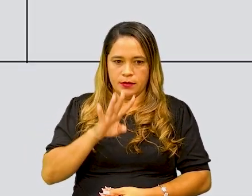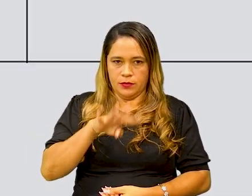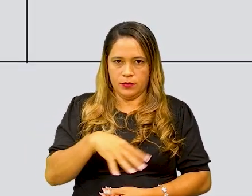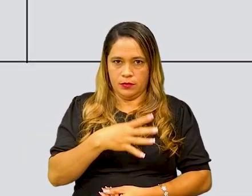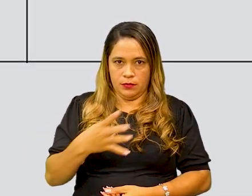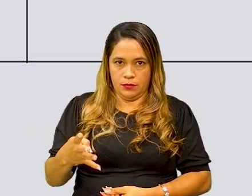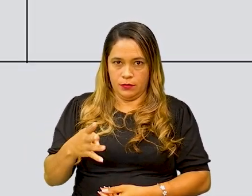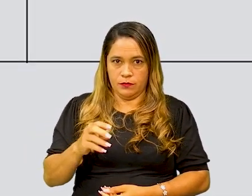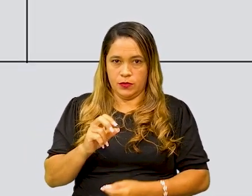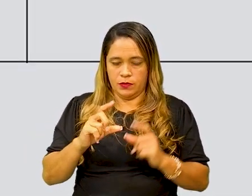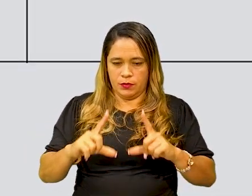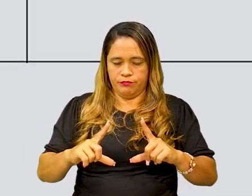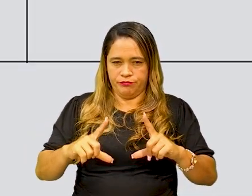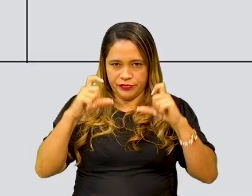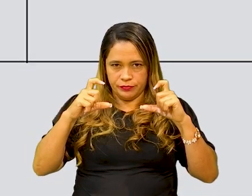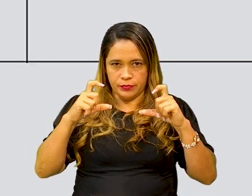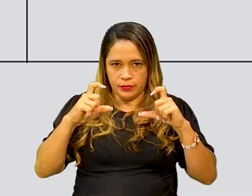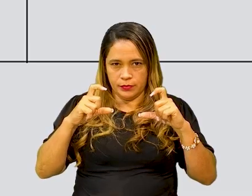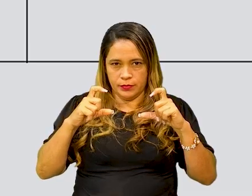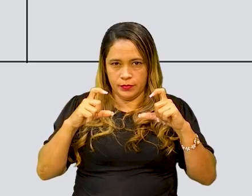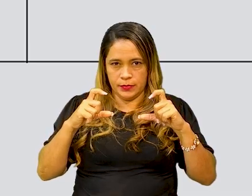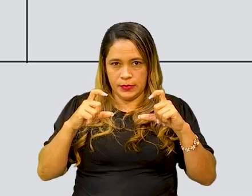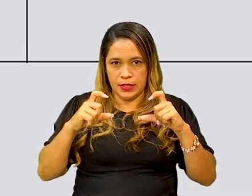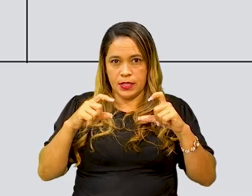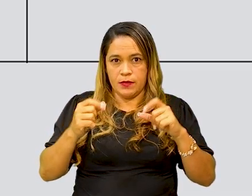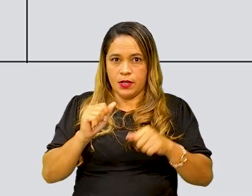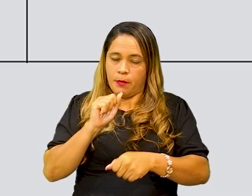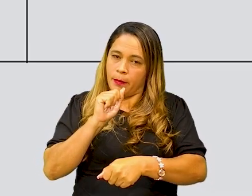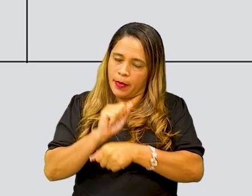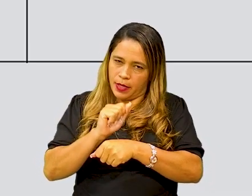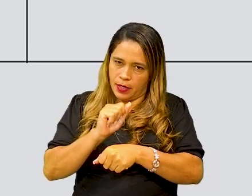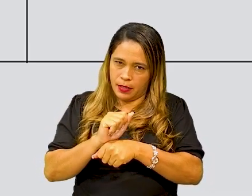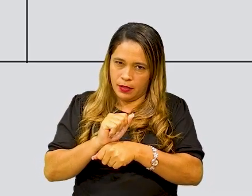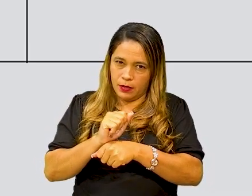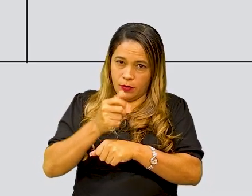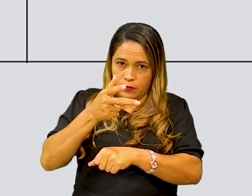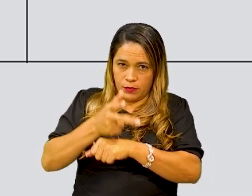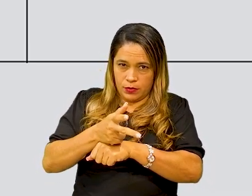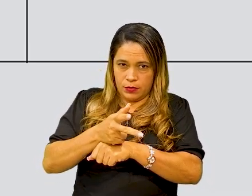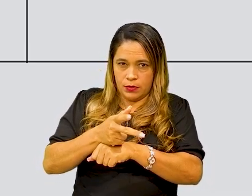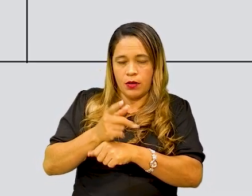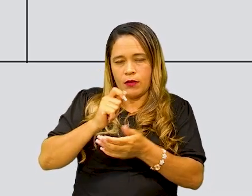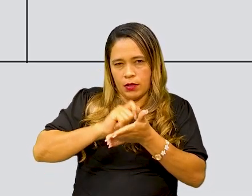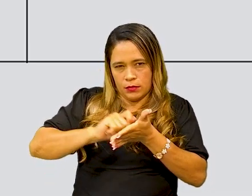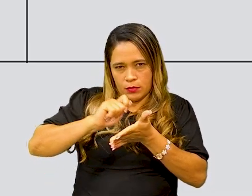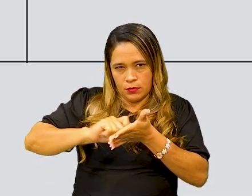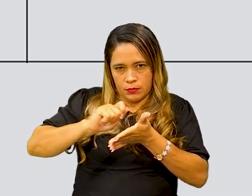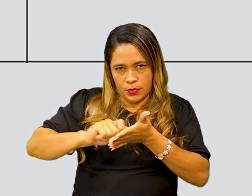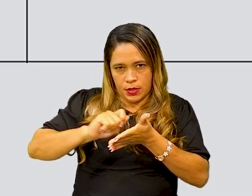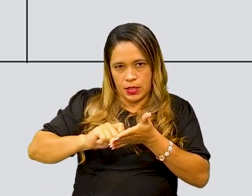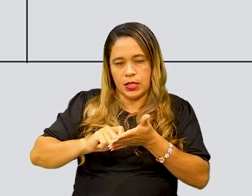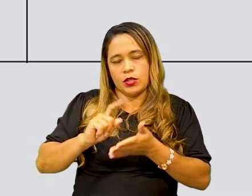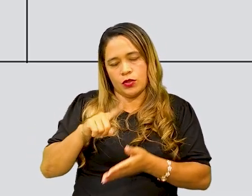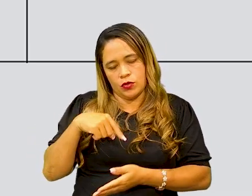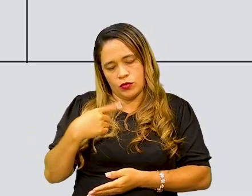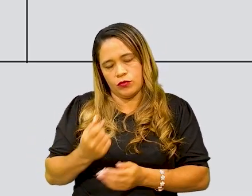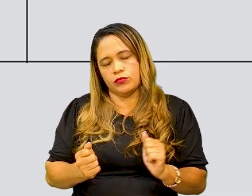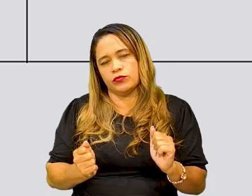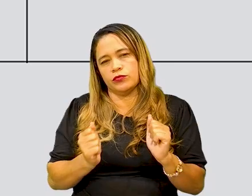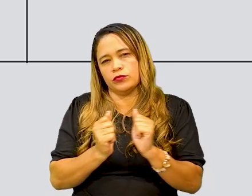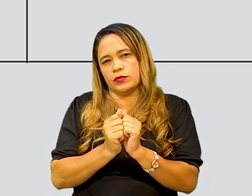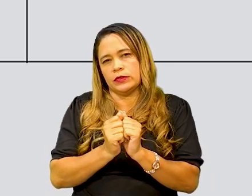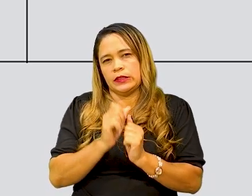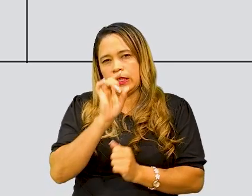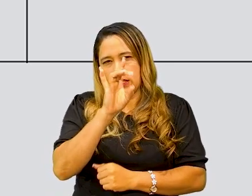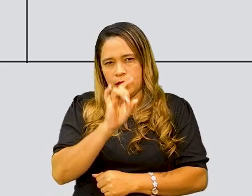vai dar um print dessa tela aí agora, vai dar uma pausa nesse vídeo e vai colocar no seu caderninho. E a gente vai junto agora então para cada